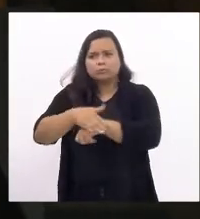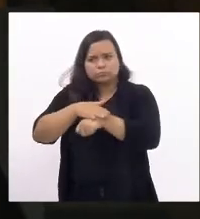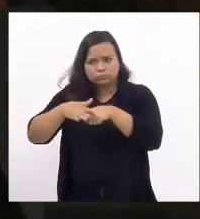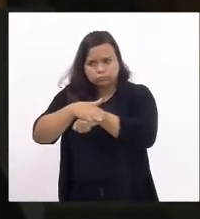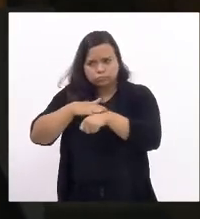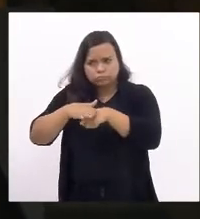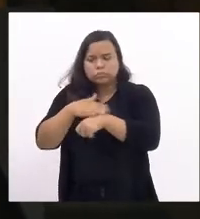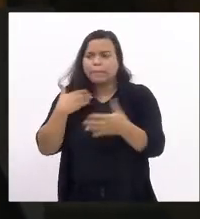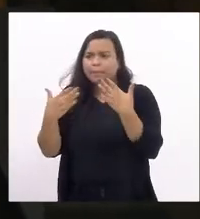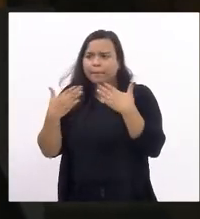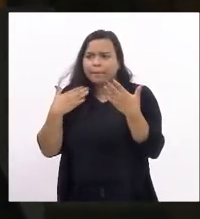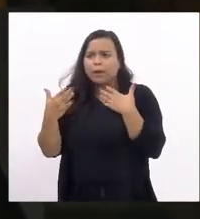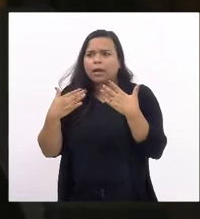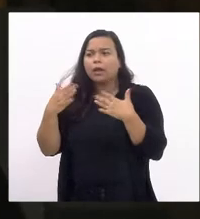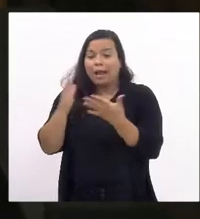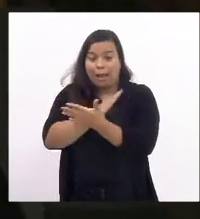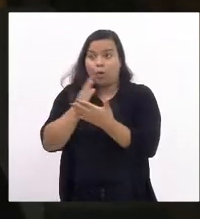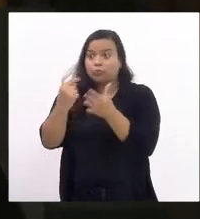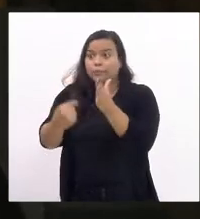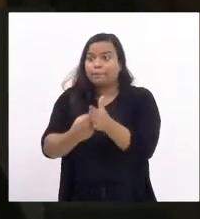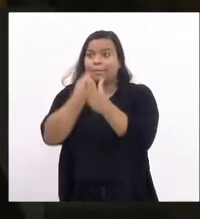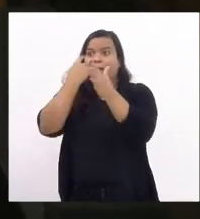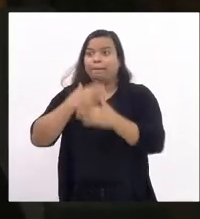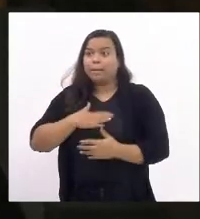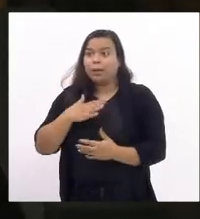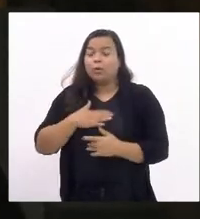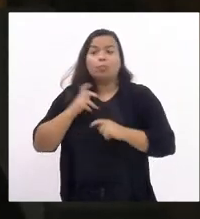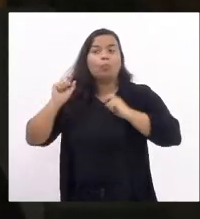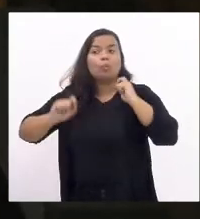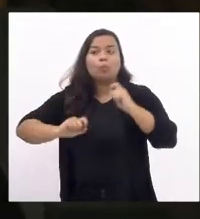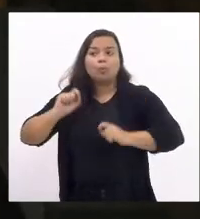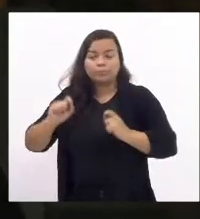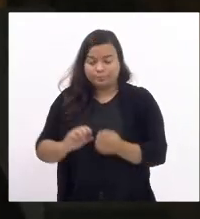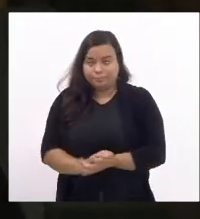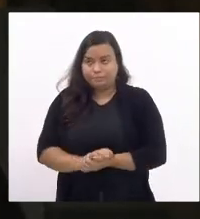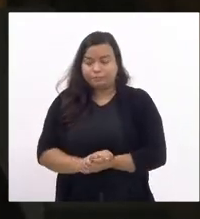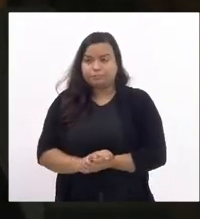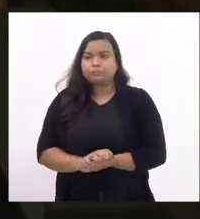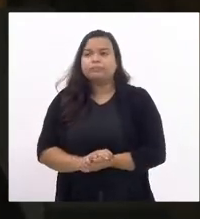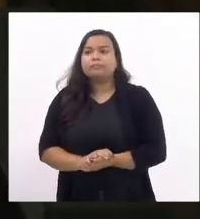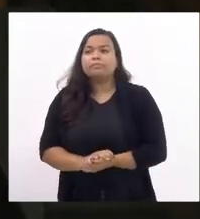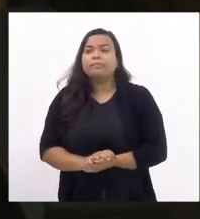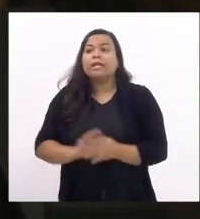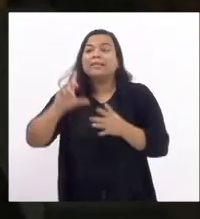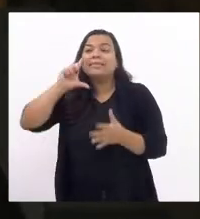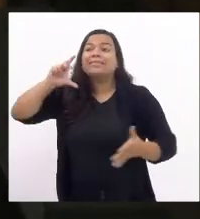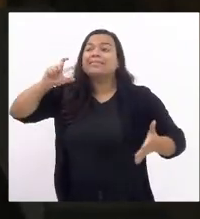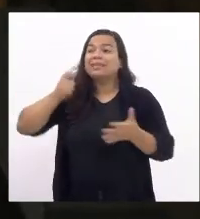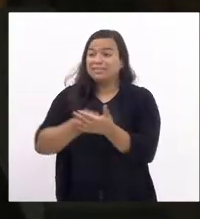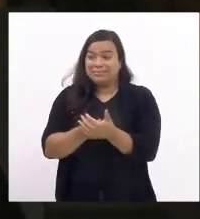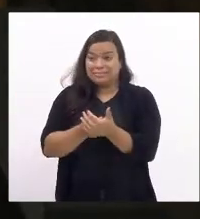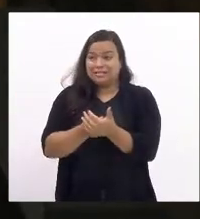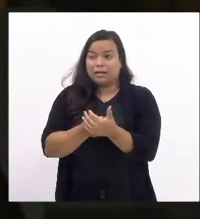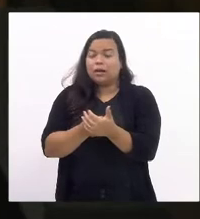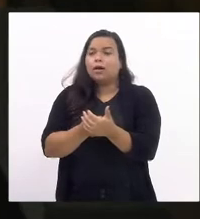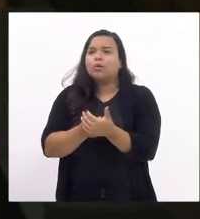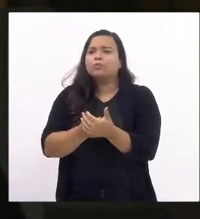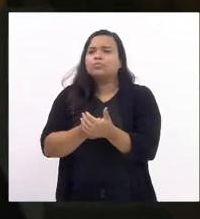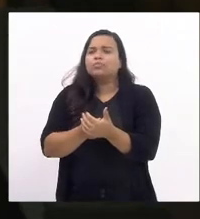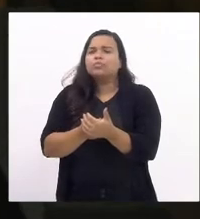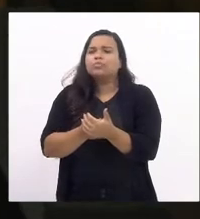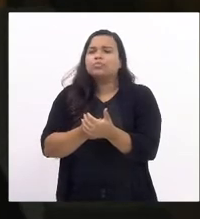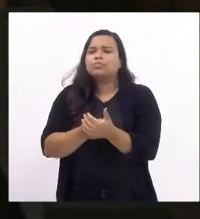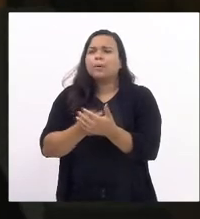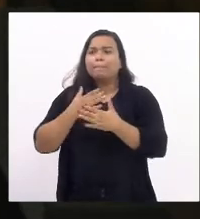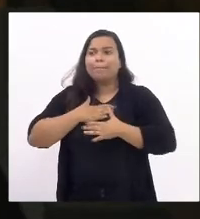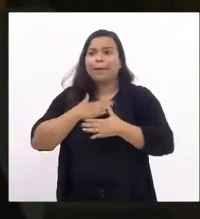Excelência, me perguntaram no dia de hoje qual foi a decisão do